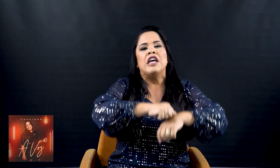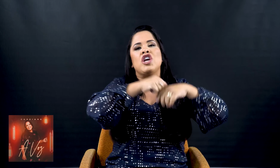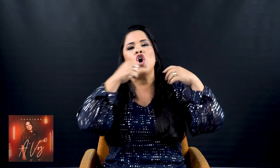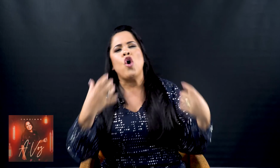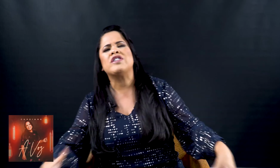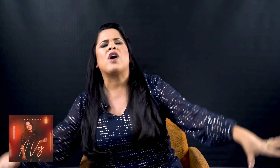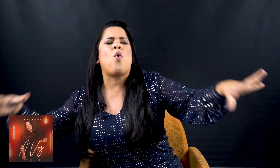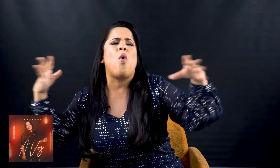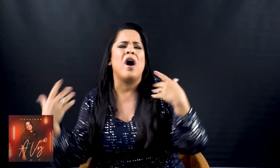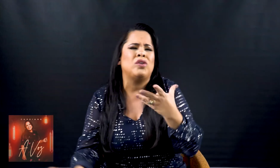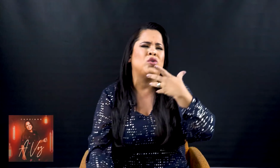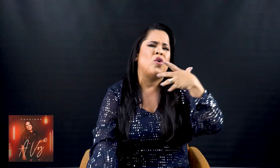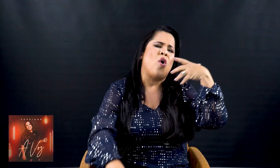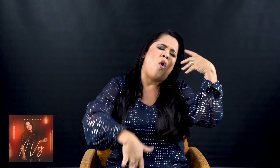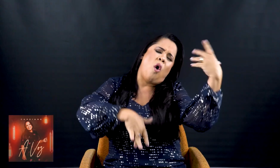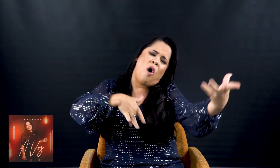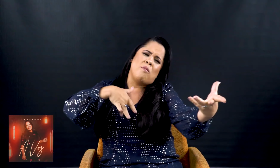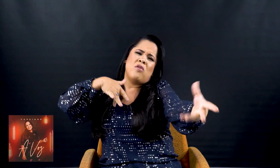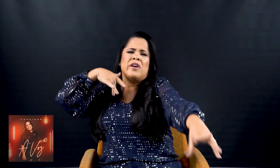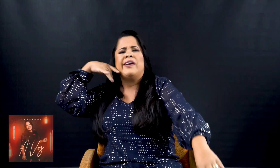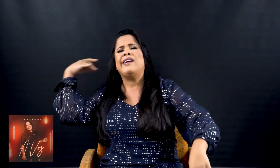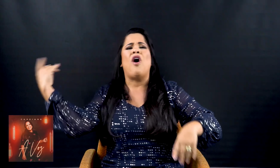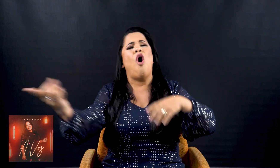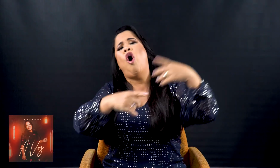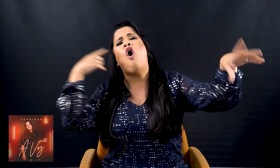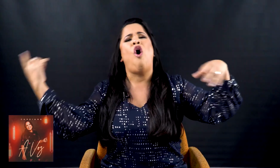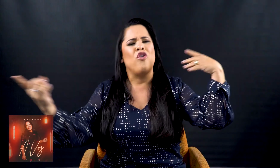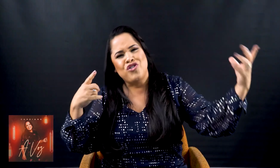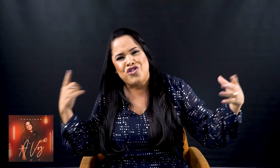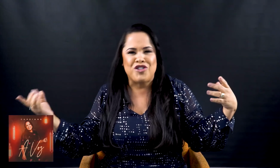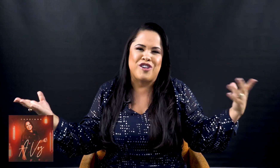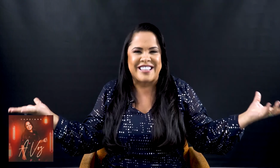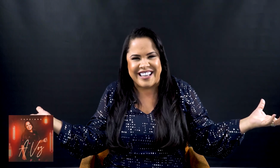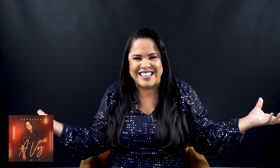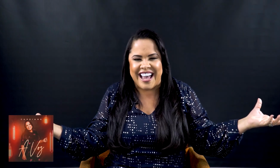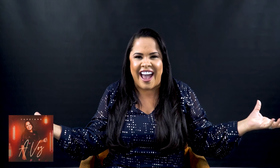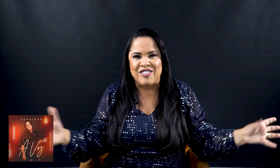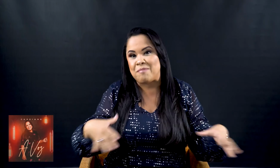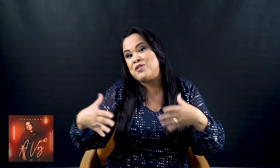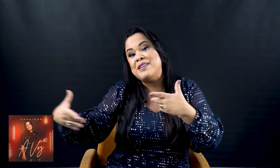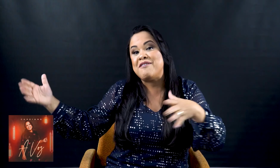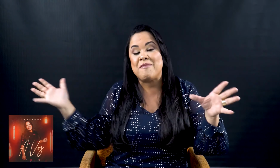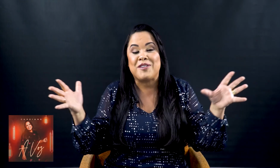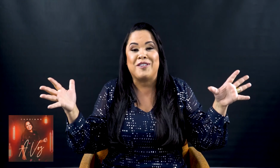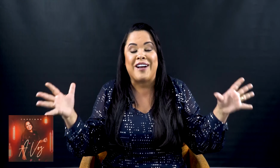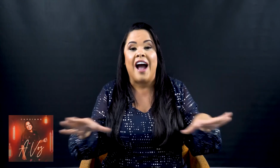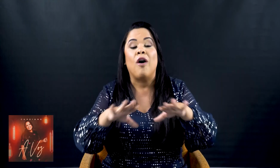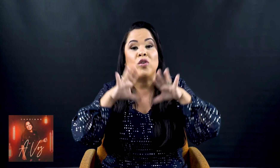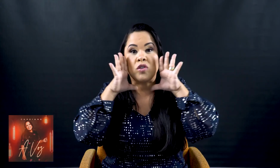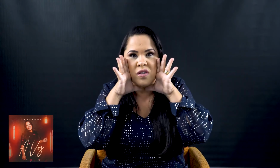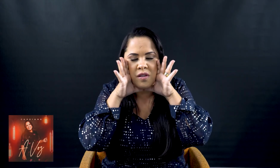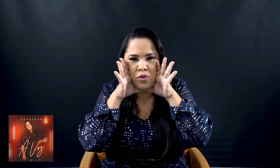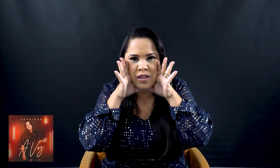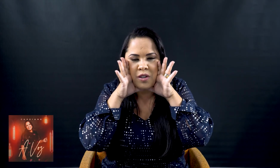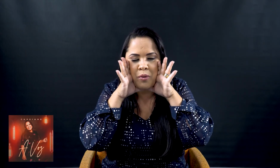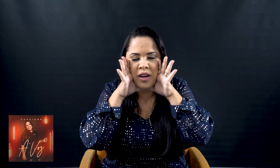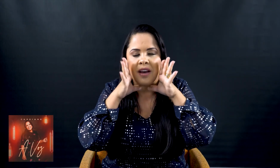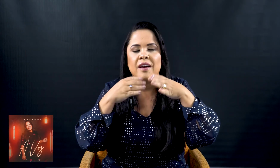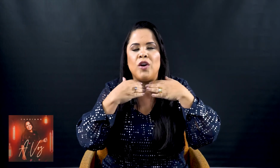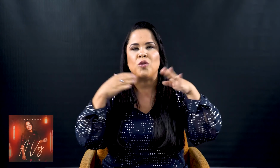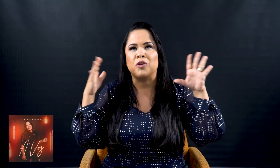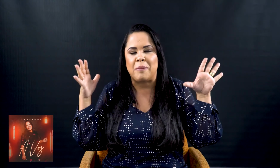né? E ouça quando, como e onde você quiser. Você pode me levar pra todo lugar. Ouça todas as